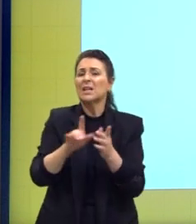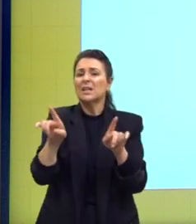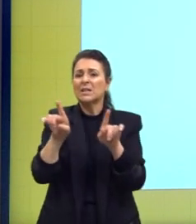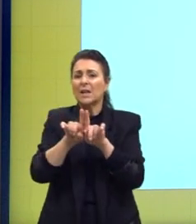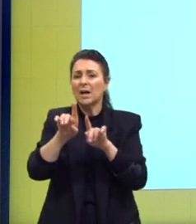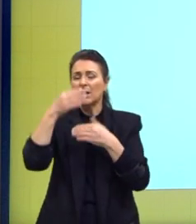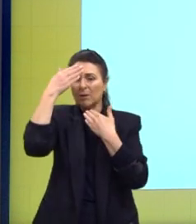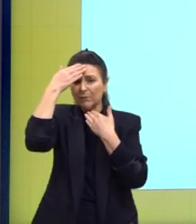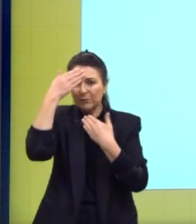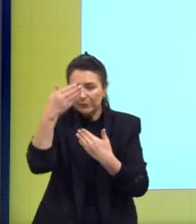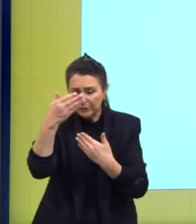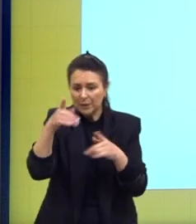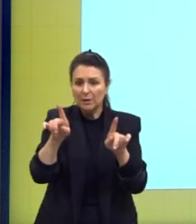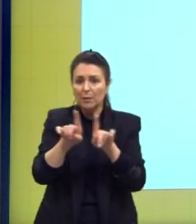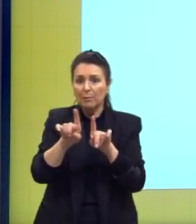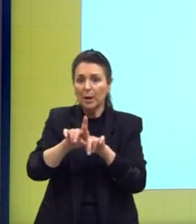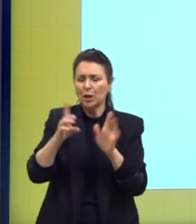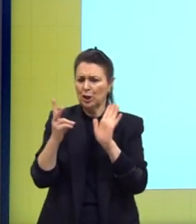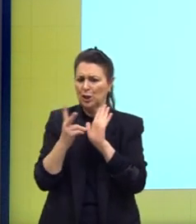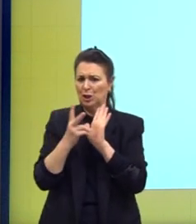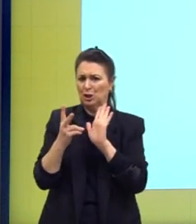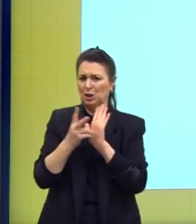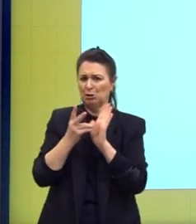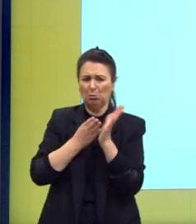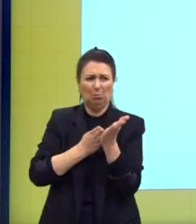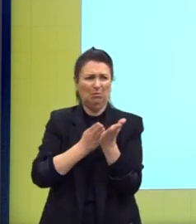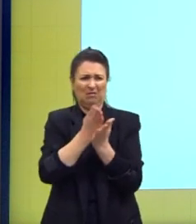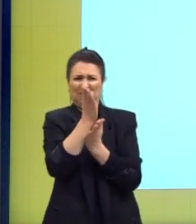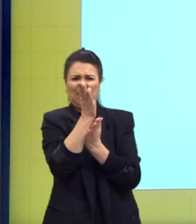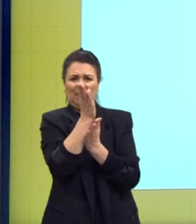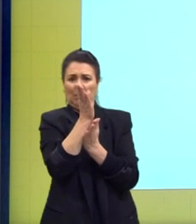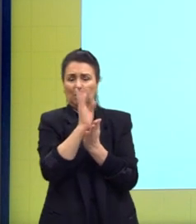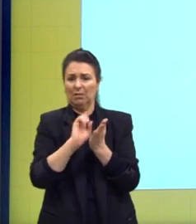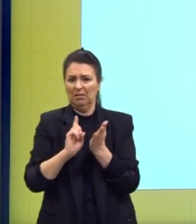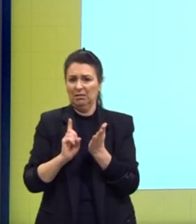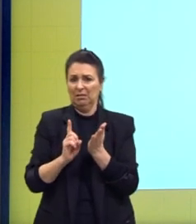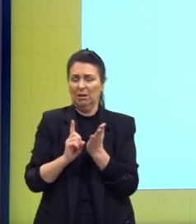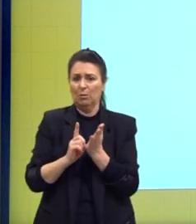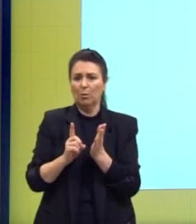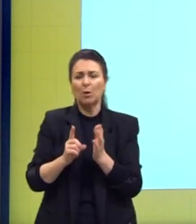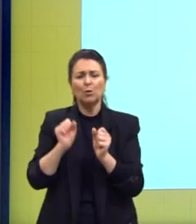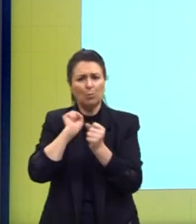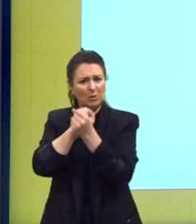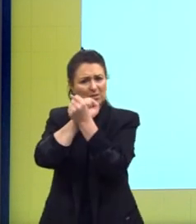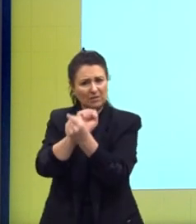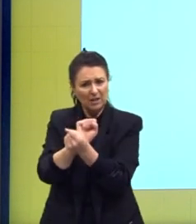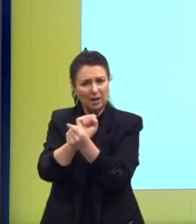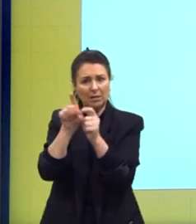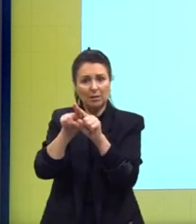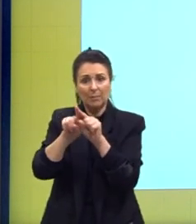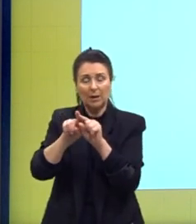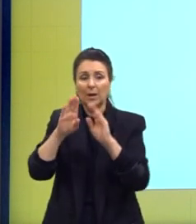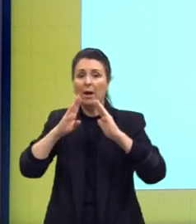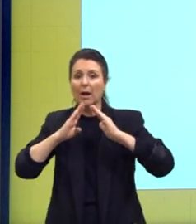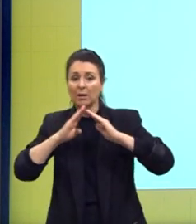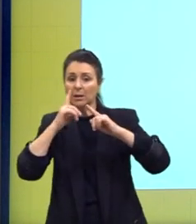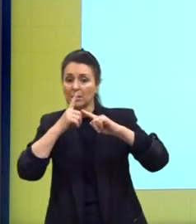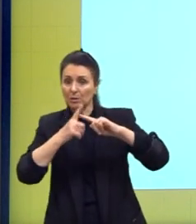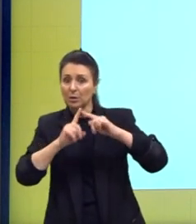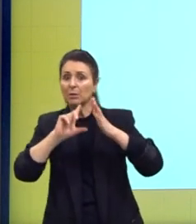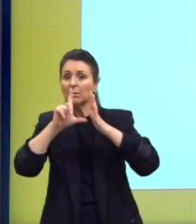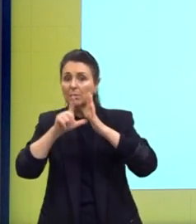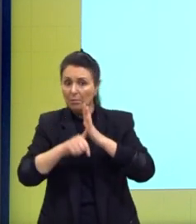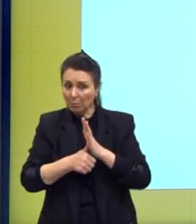se perguntava tá os indígenas sendo infiéis a gente não pode escravizar eles também né e depois da igreja reviu essa questão de poder